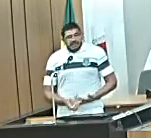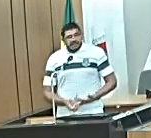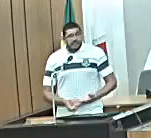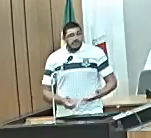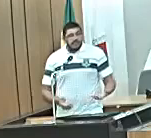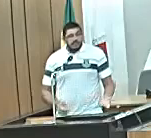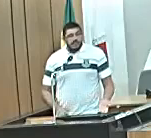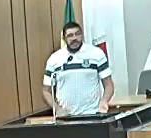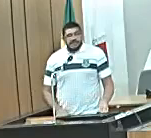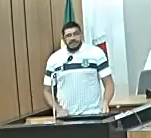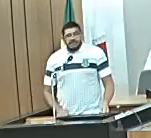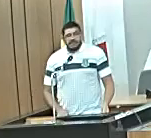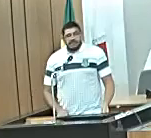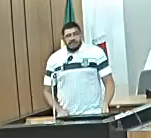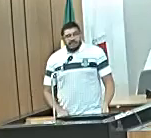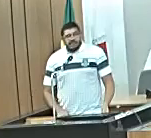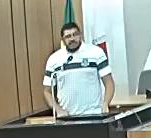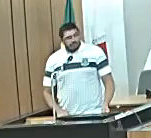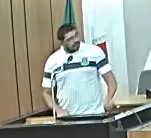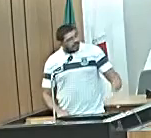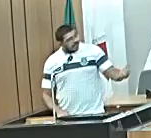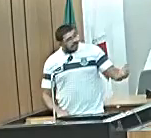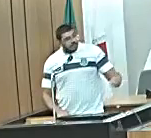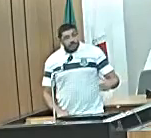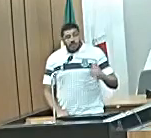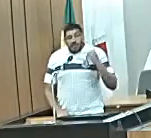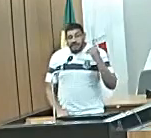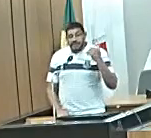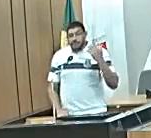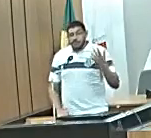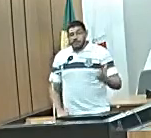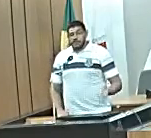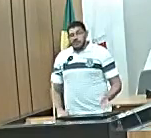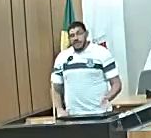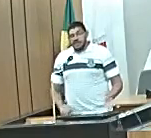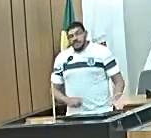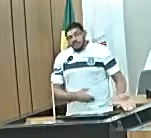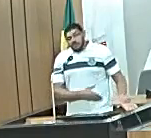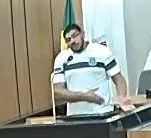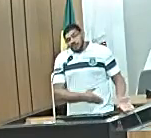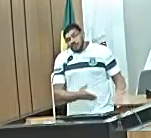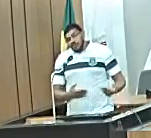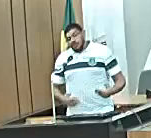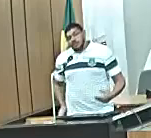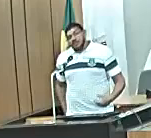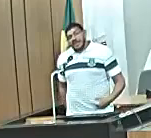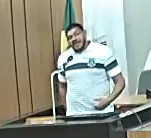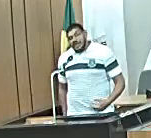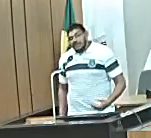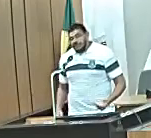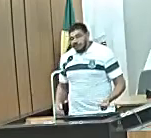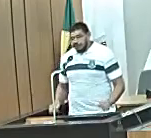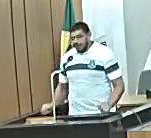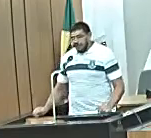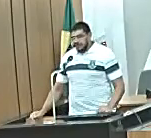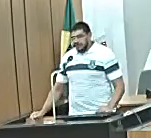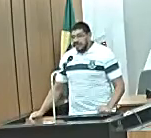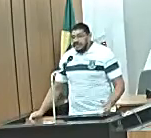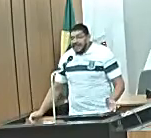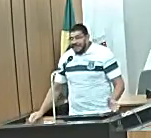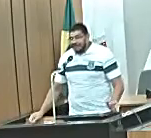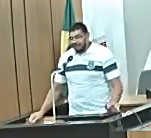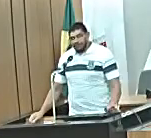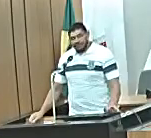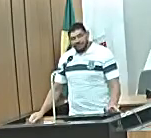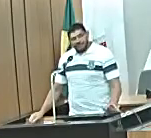que não se cumprem joselino citou contas comissões de 2012 pra cá já foram feitas